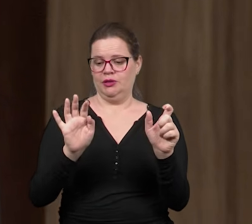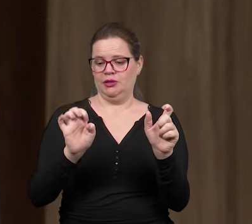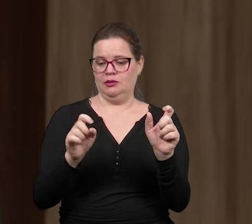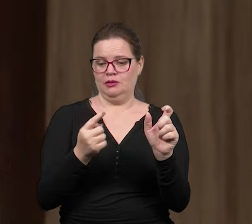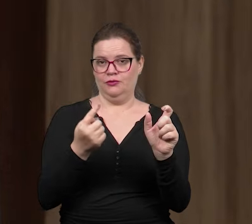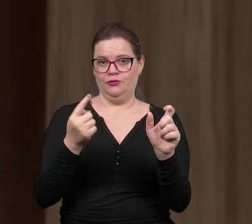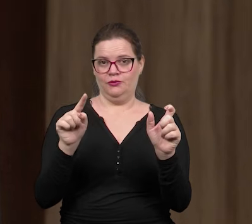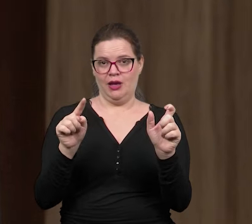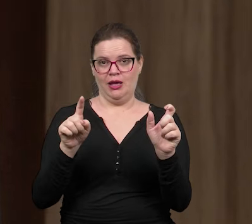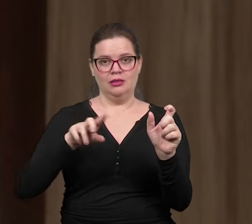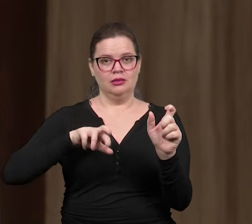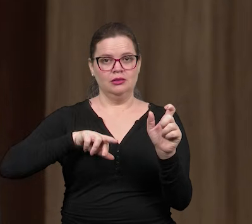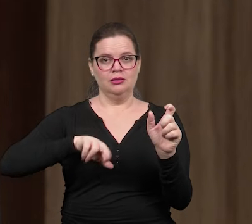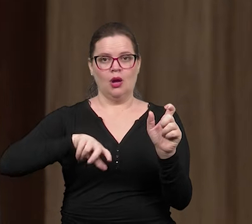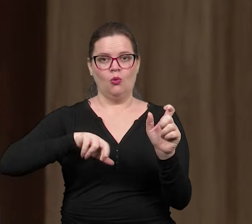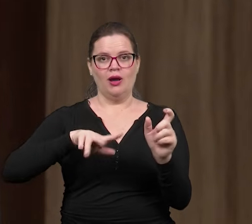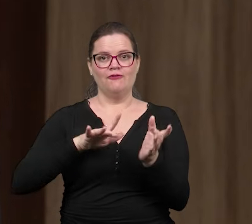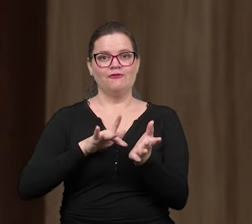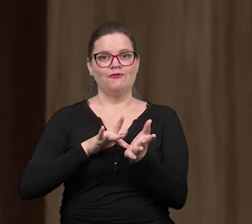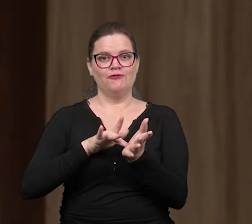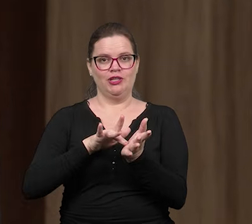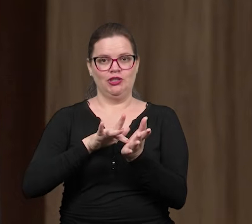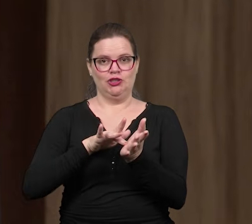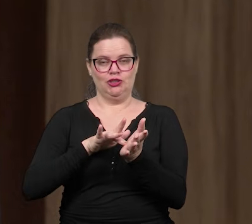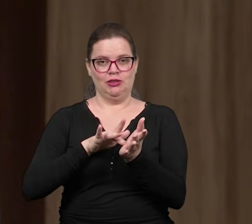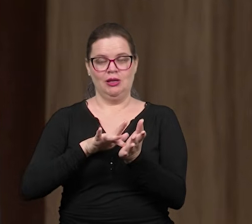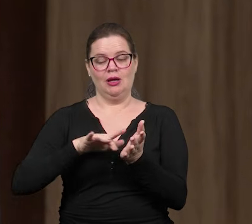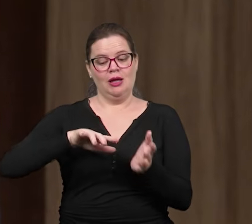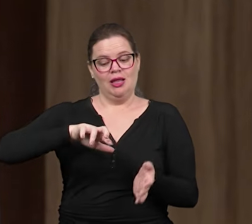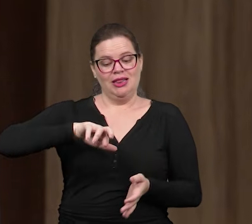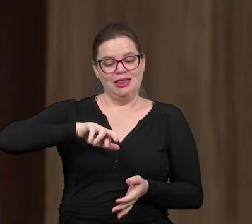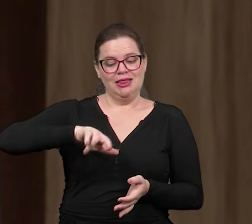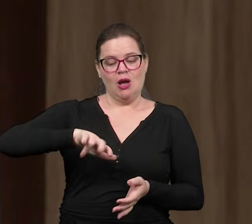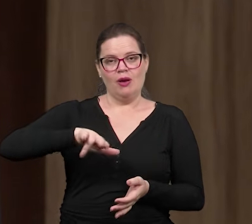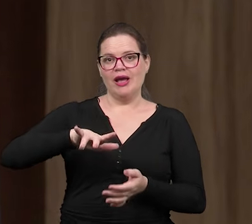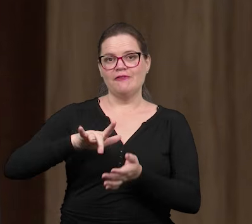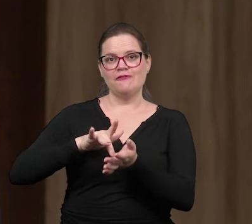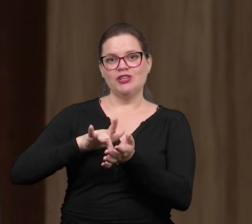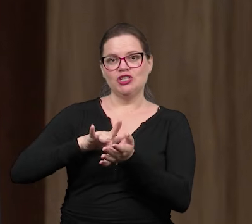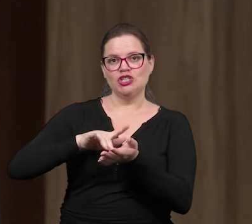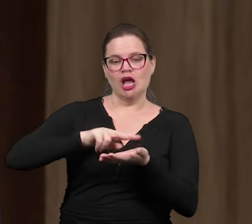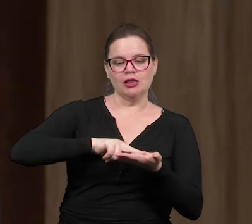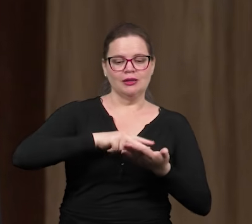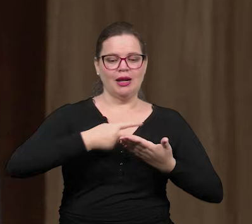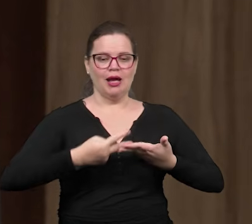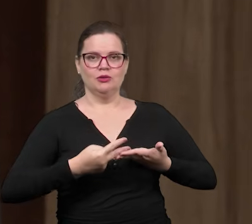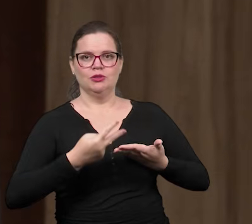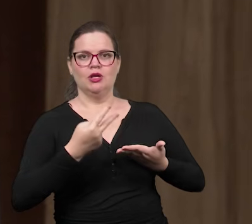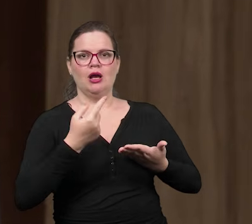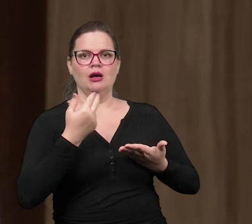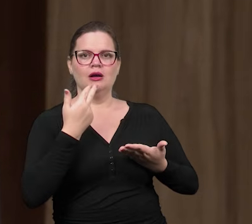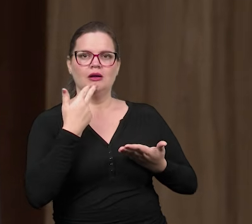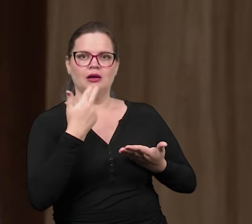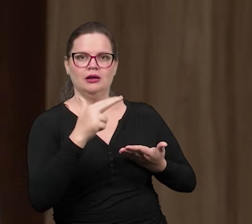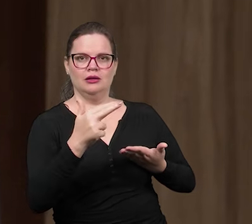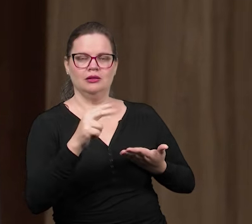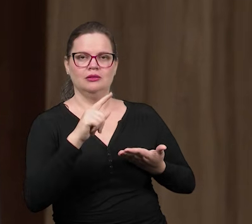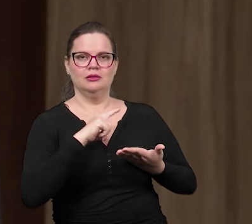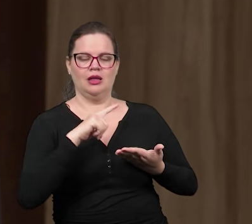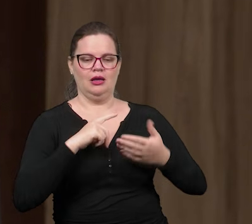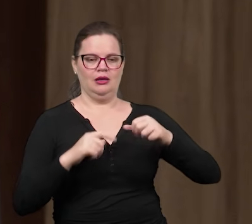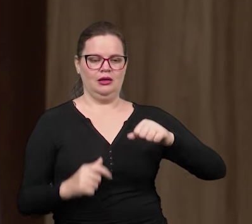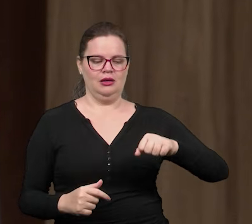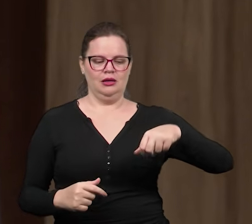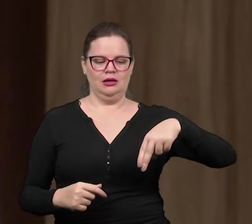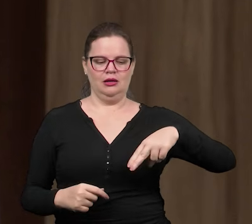No original grego, a expressão não fingida, ele usou a expressão